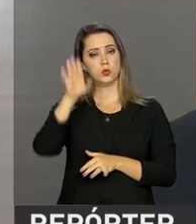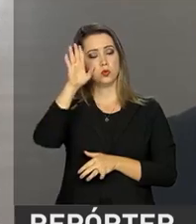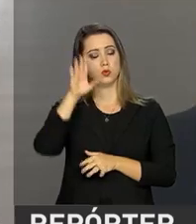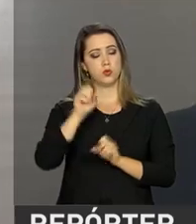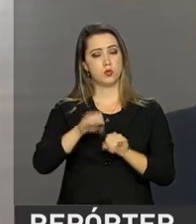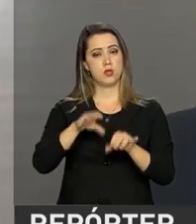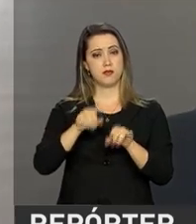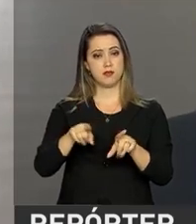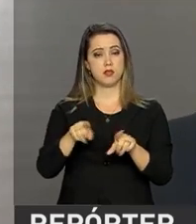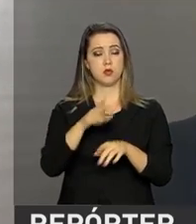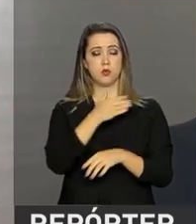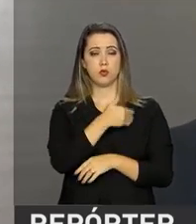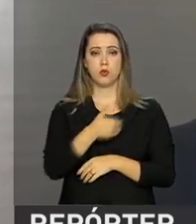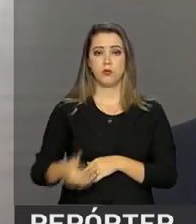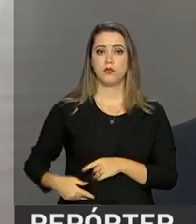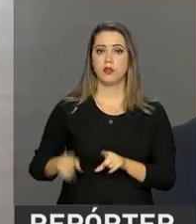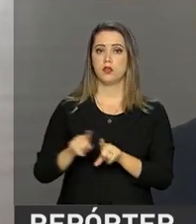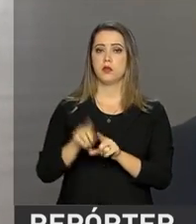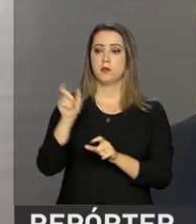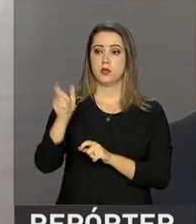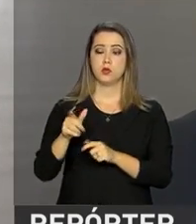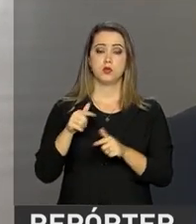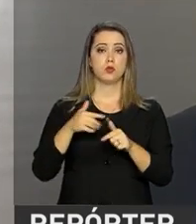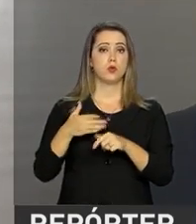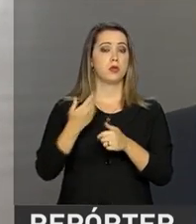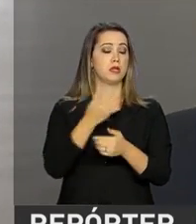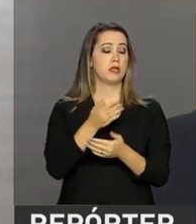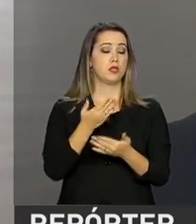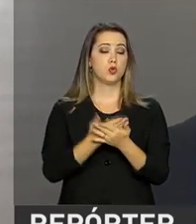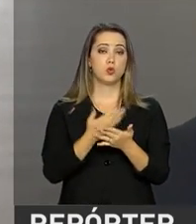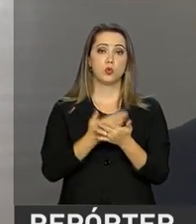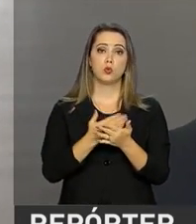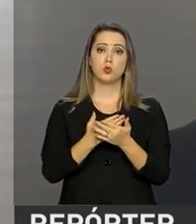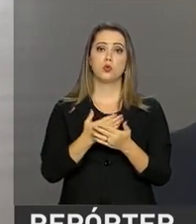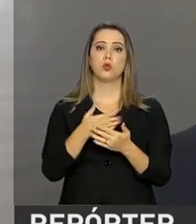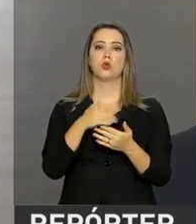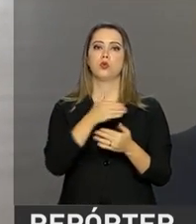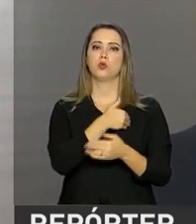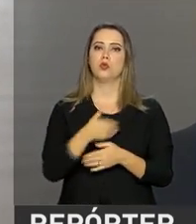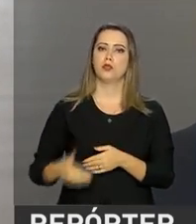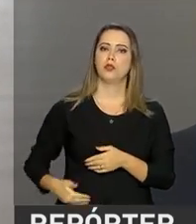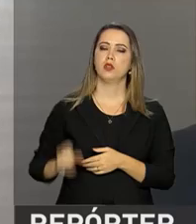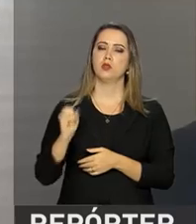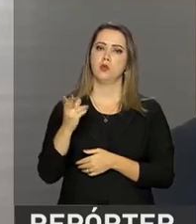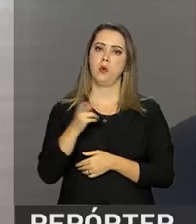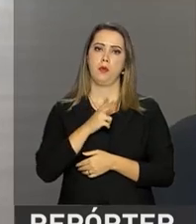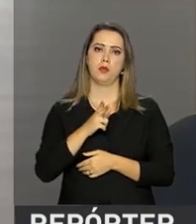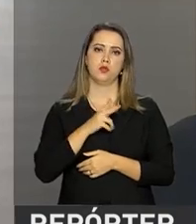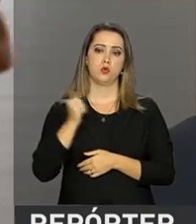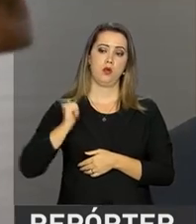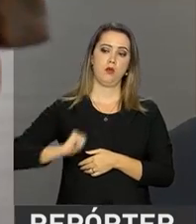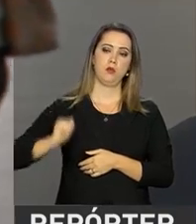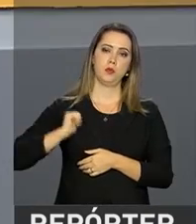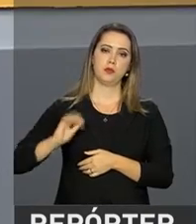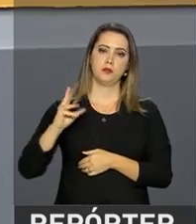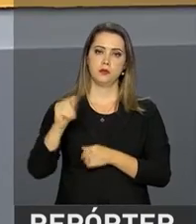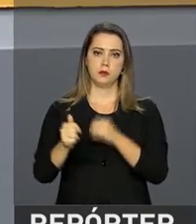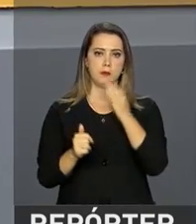exercício e candidatos oriundos de escola pública ou de escola privada no ensino médio na condição de bolsista